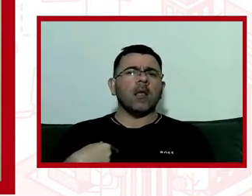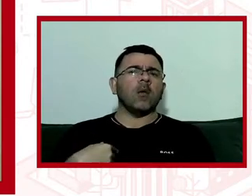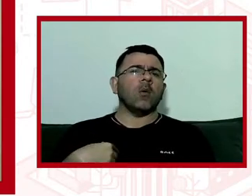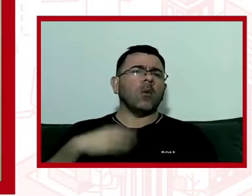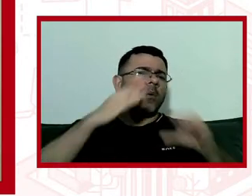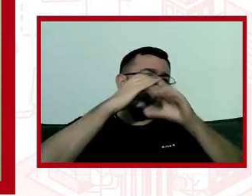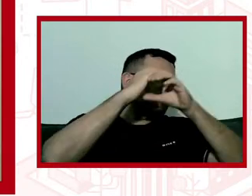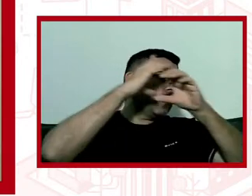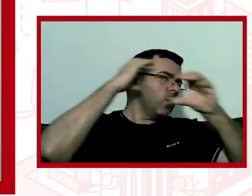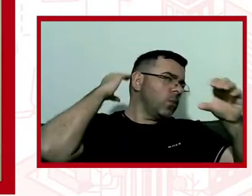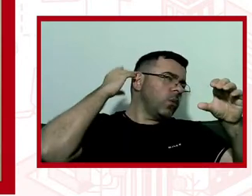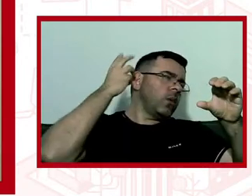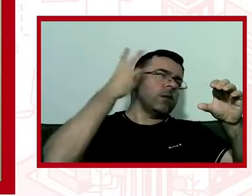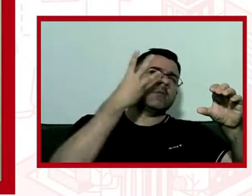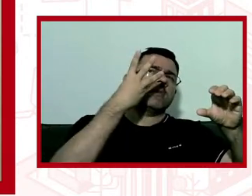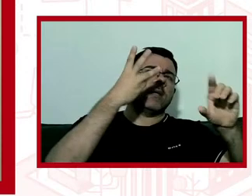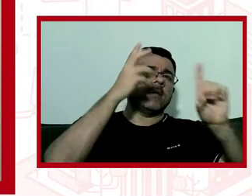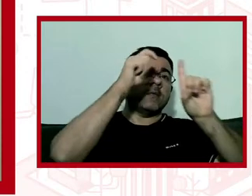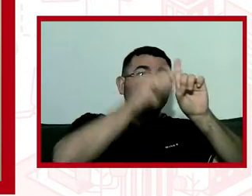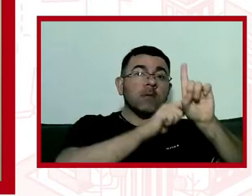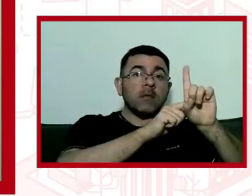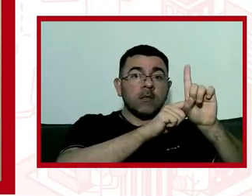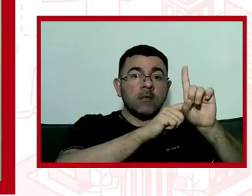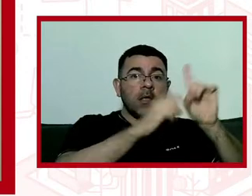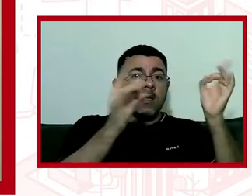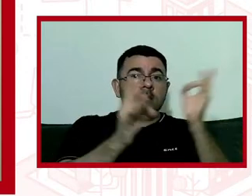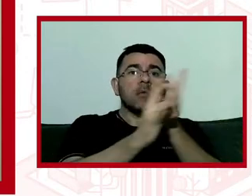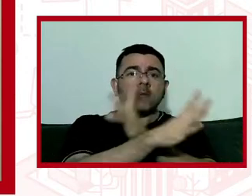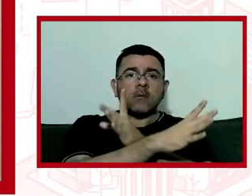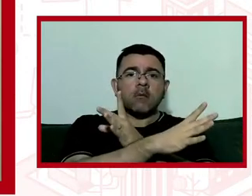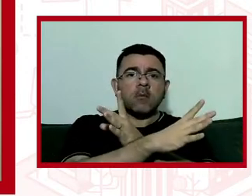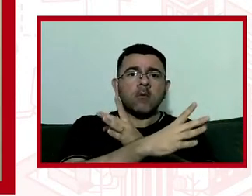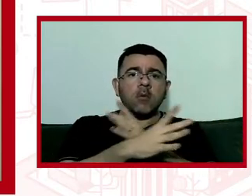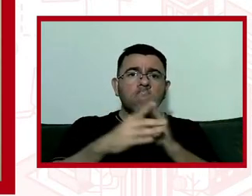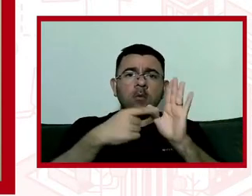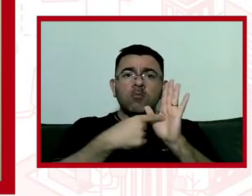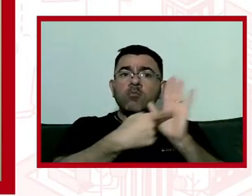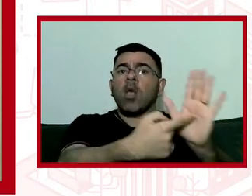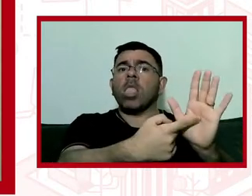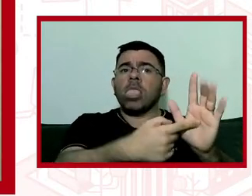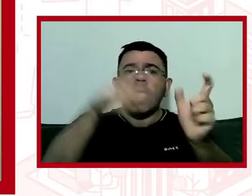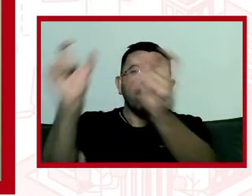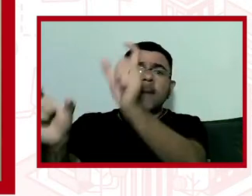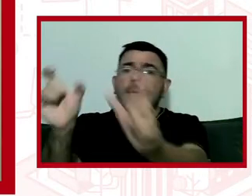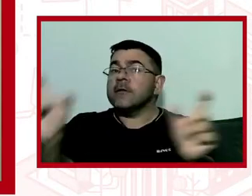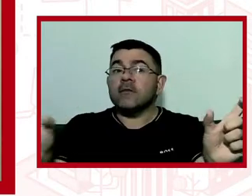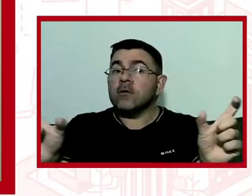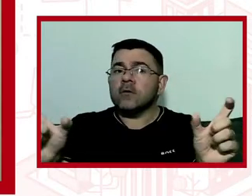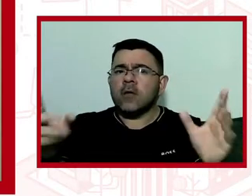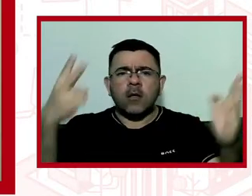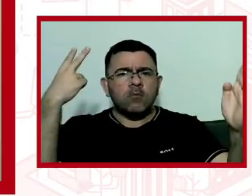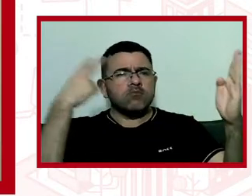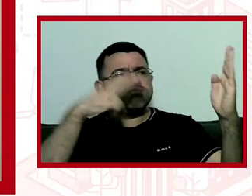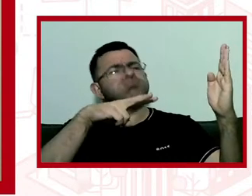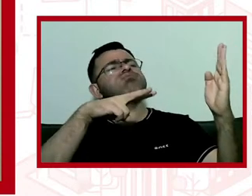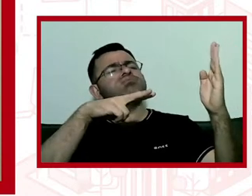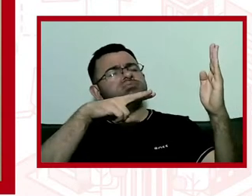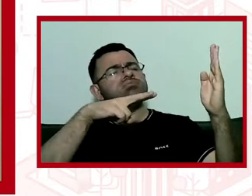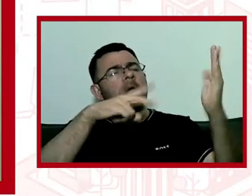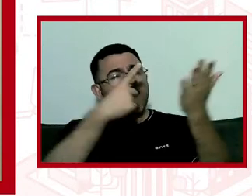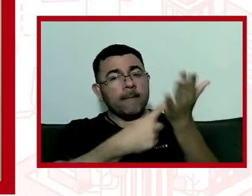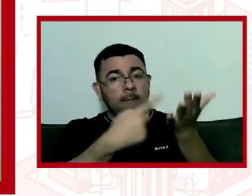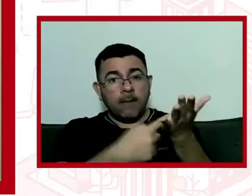executar e vou deixar pronto vou deixar feito vou deixar público porque aí quem vier certamente vai ser cobrado de